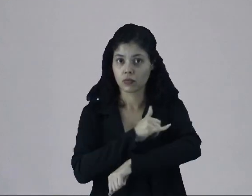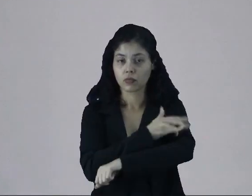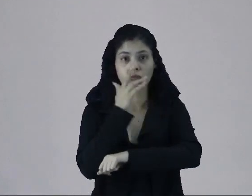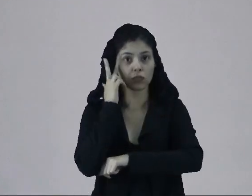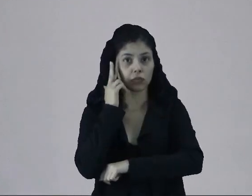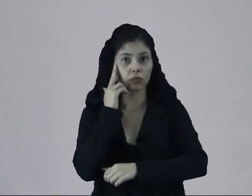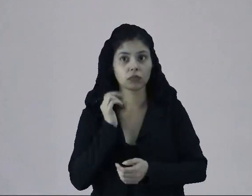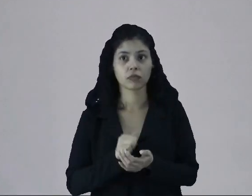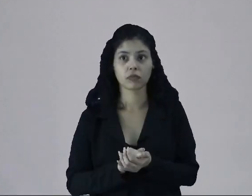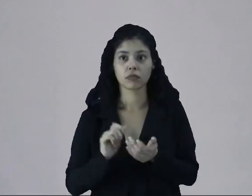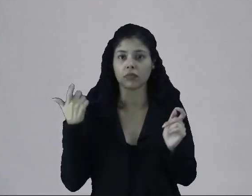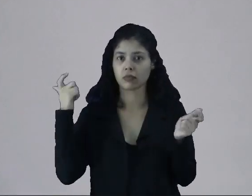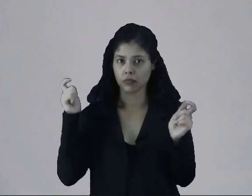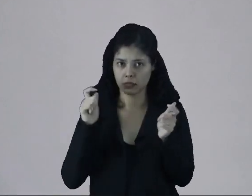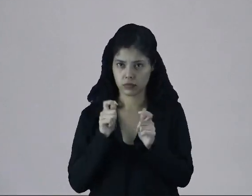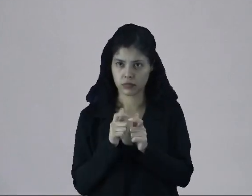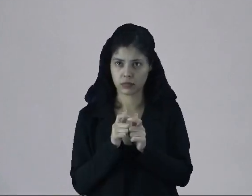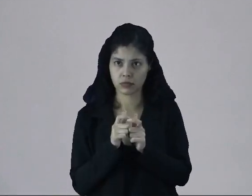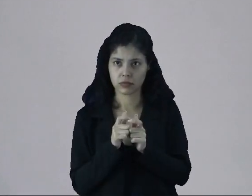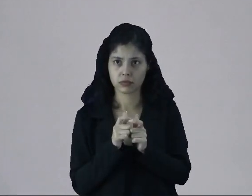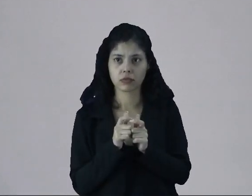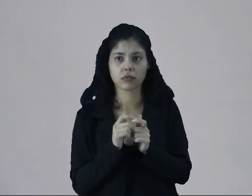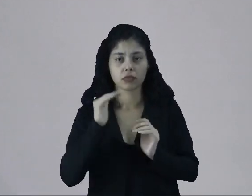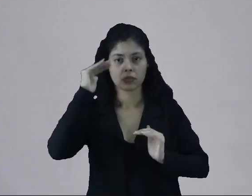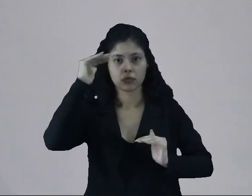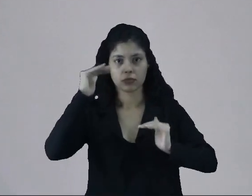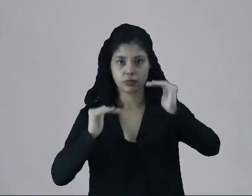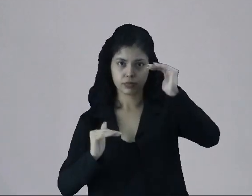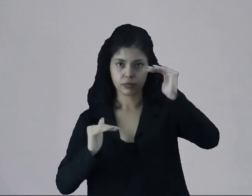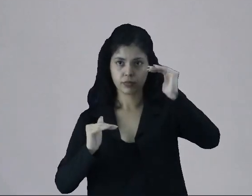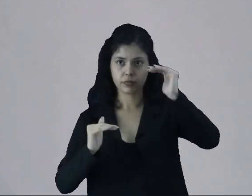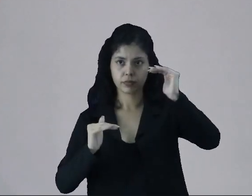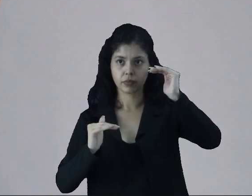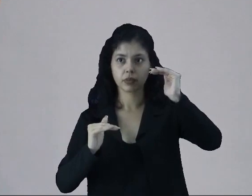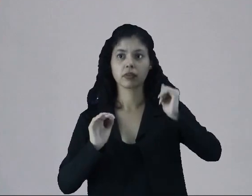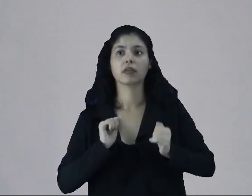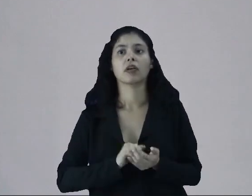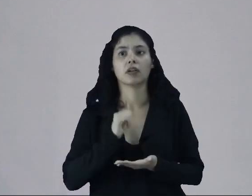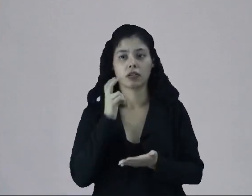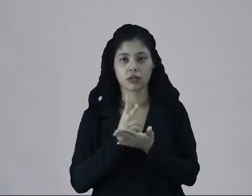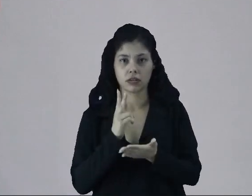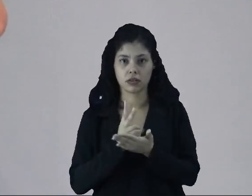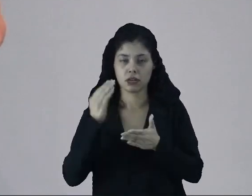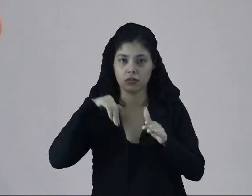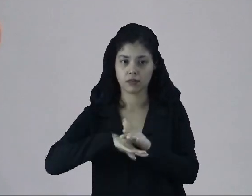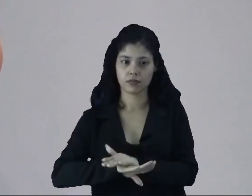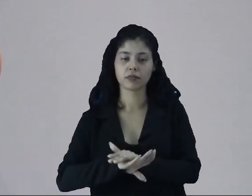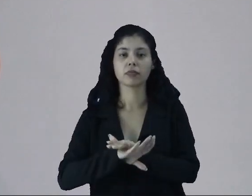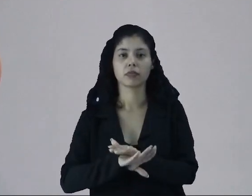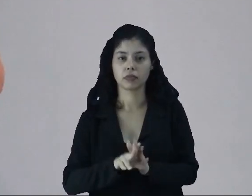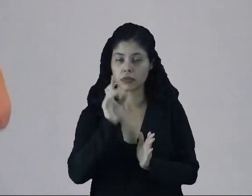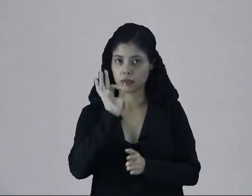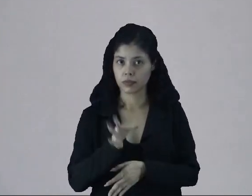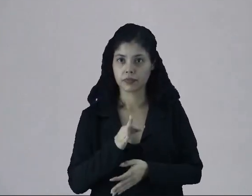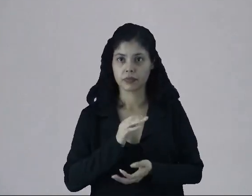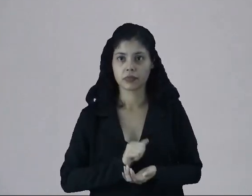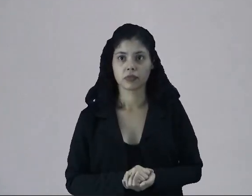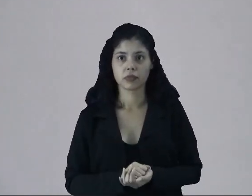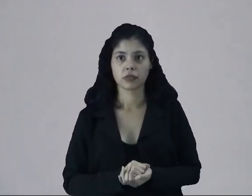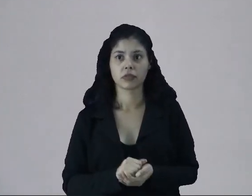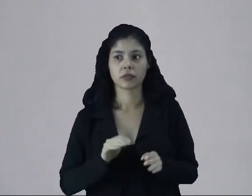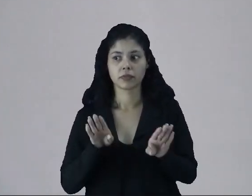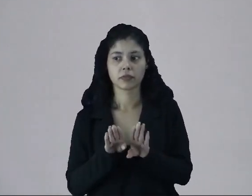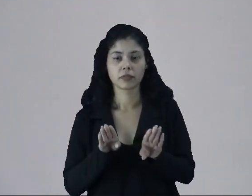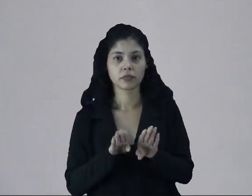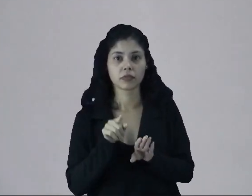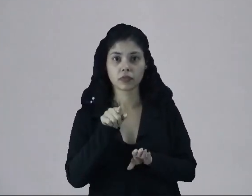normal e vão diminuir a dos triglicerídeos, porque a dos triglicerídeos vão estar sendo armazenadas corretamente. Então,